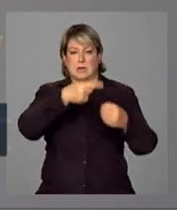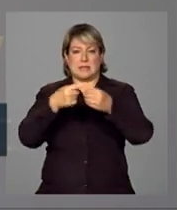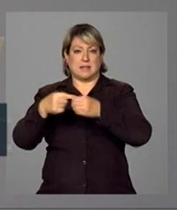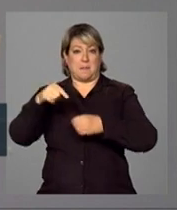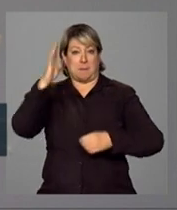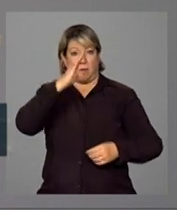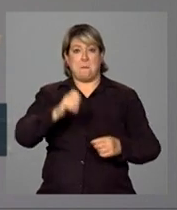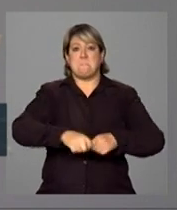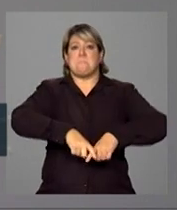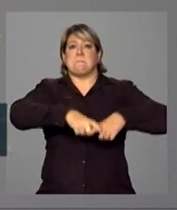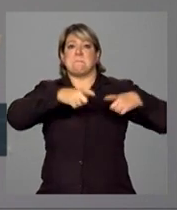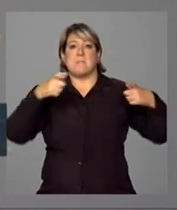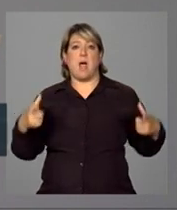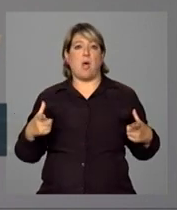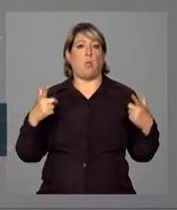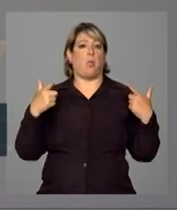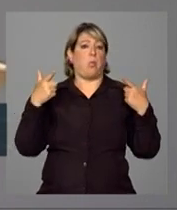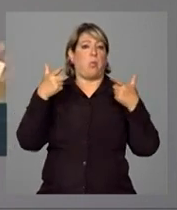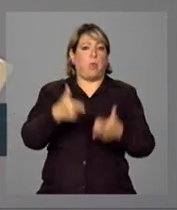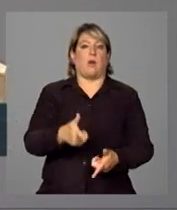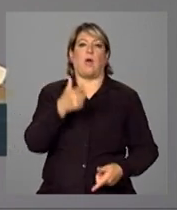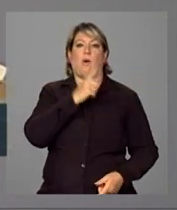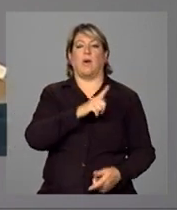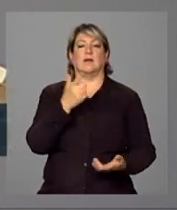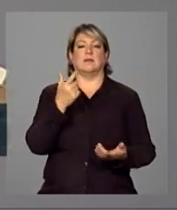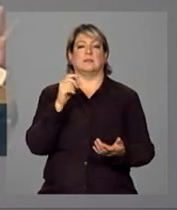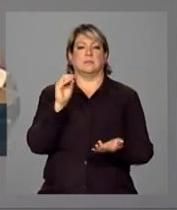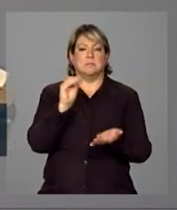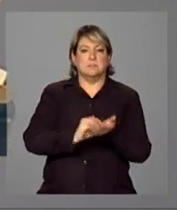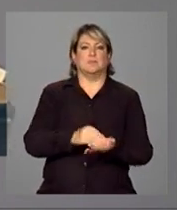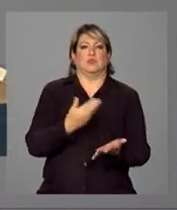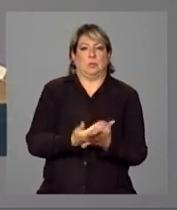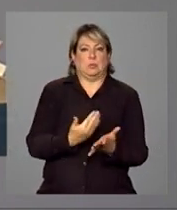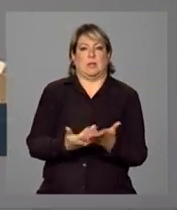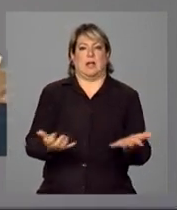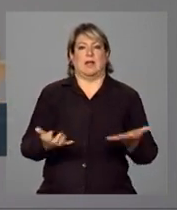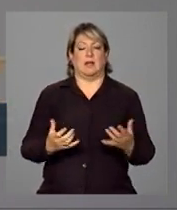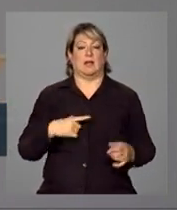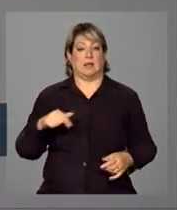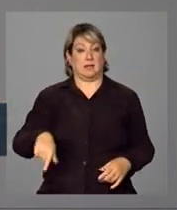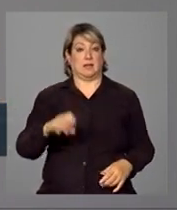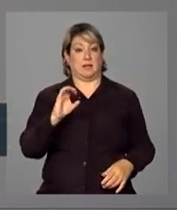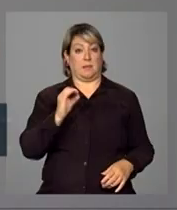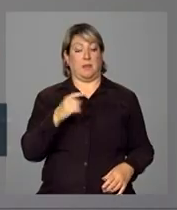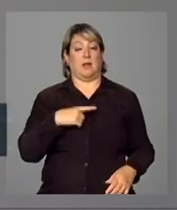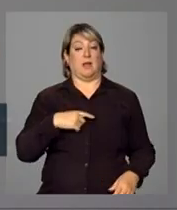com maior número de alunos matriculados. No Brasil todo, Porto Alegre está em 5º lugar.